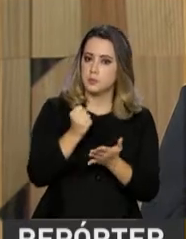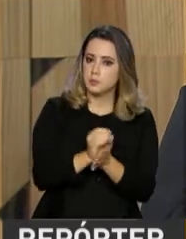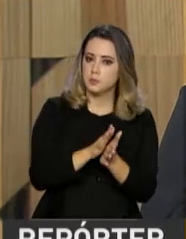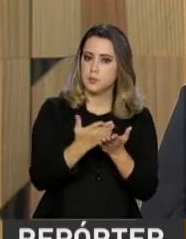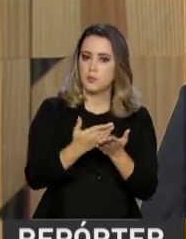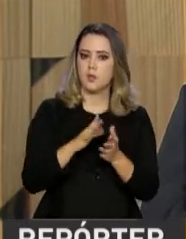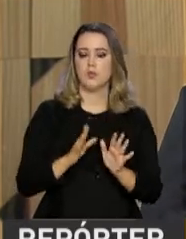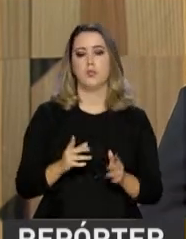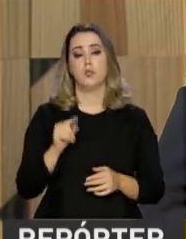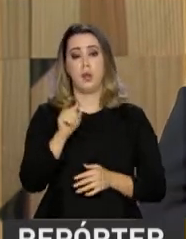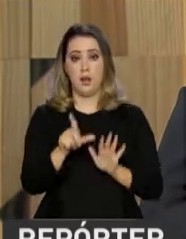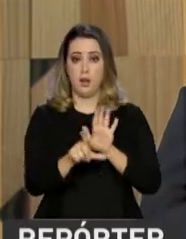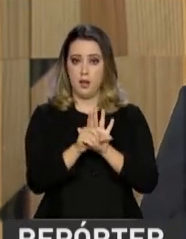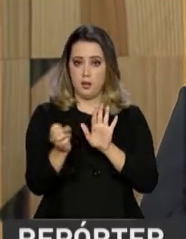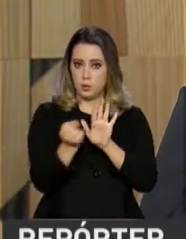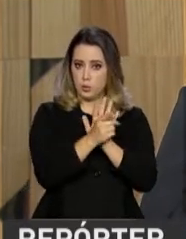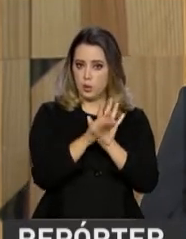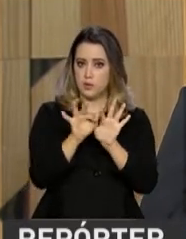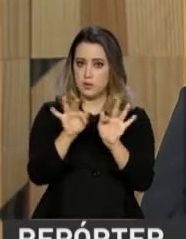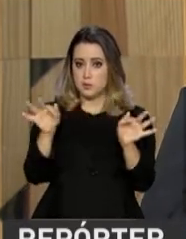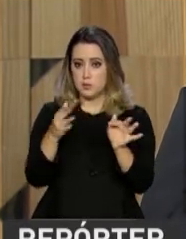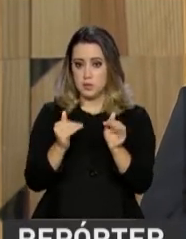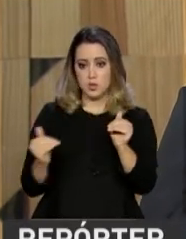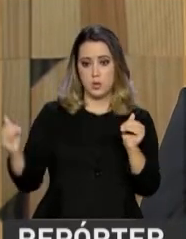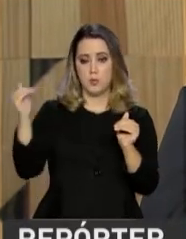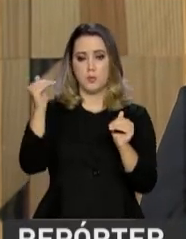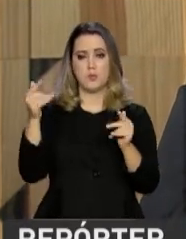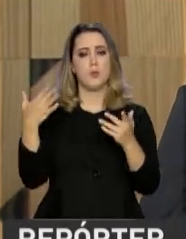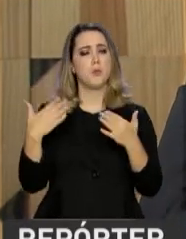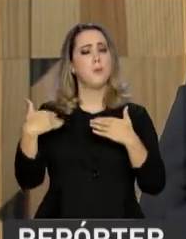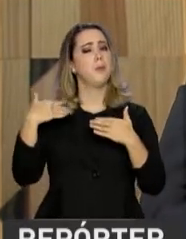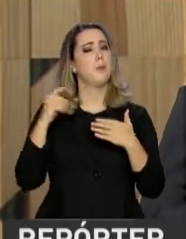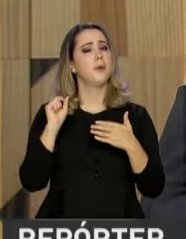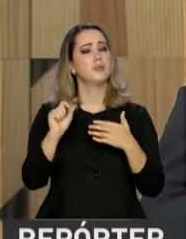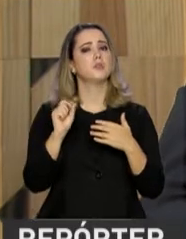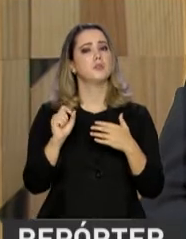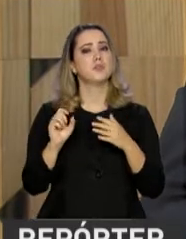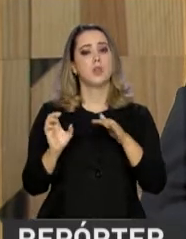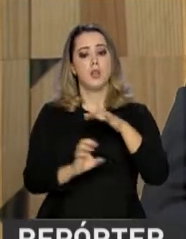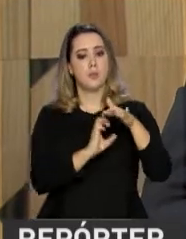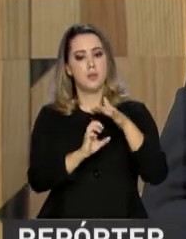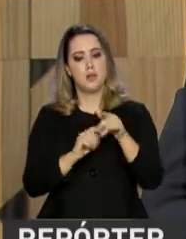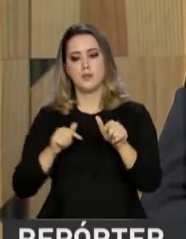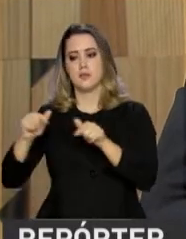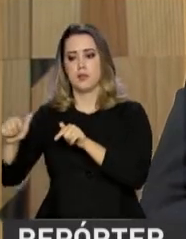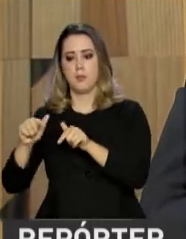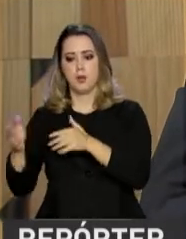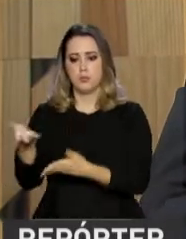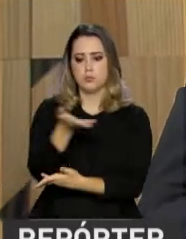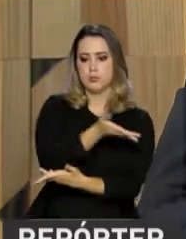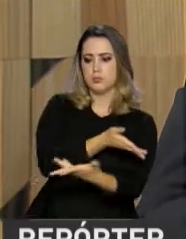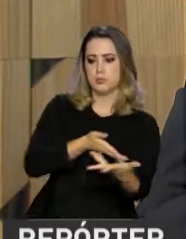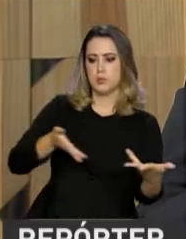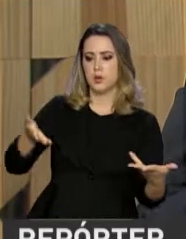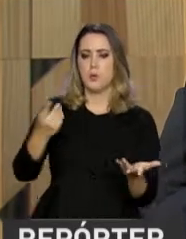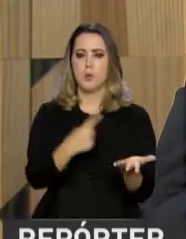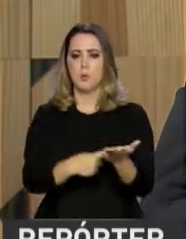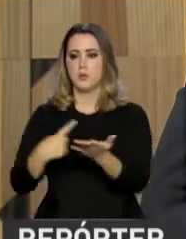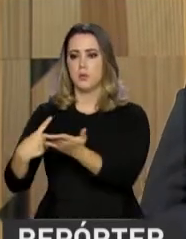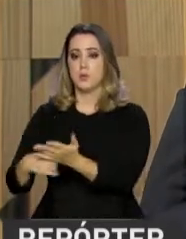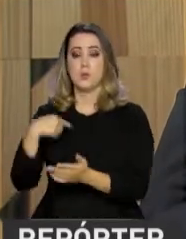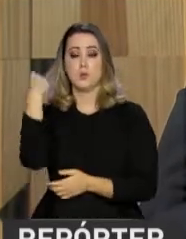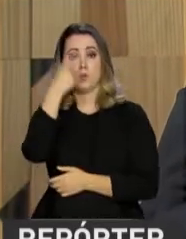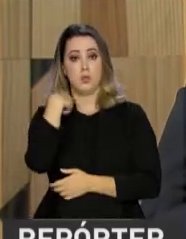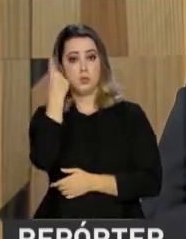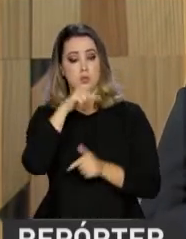ela simplesmente amplia as condições de o empregado empregador poderem fazer acordos sobre jornada de